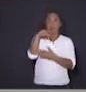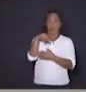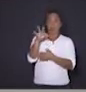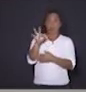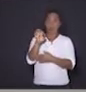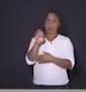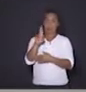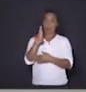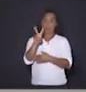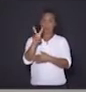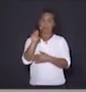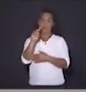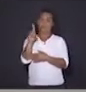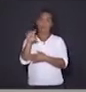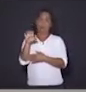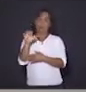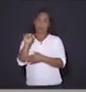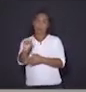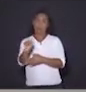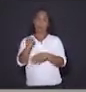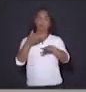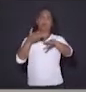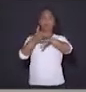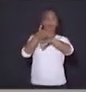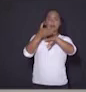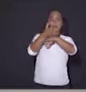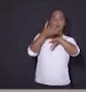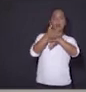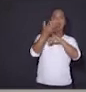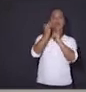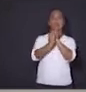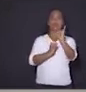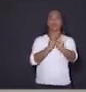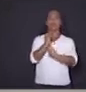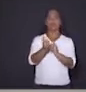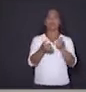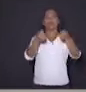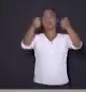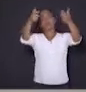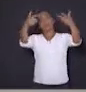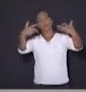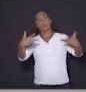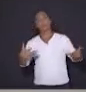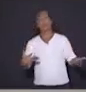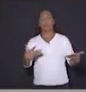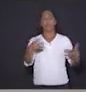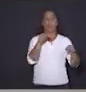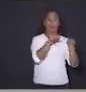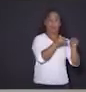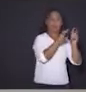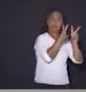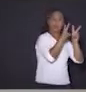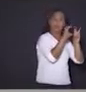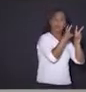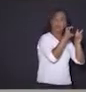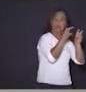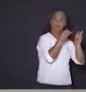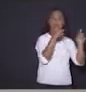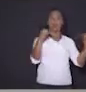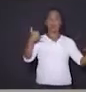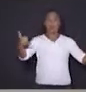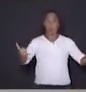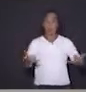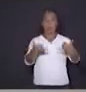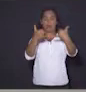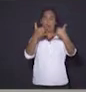participo é vem fazendo na internet com vídeos de sensibilização e discussão sobre esse tema é uma campanha que chama conecte seus